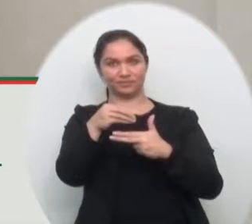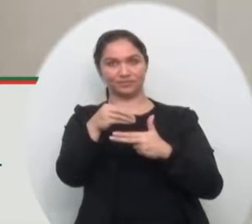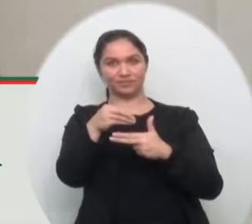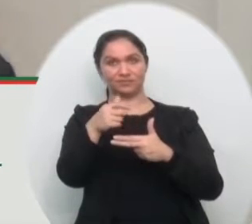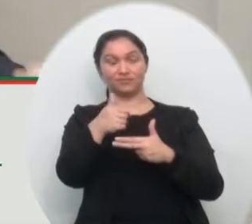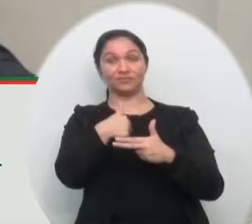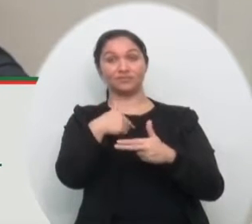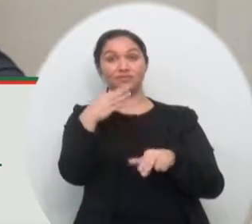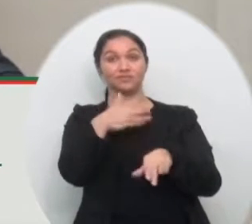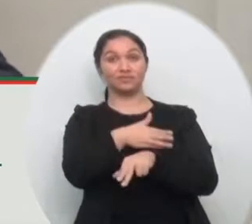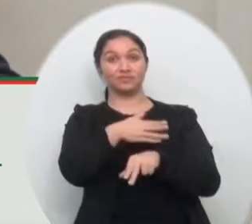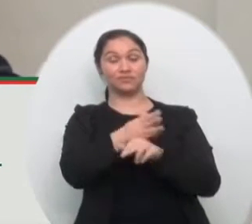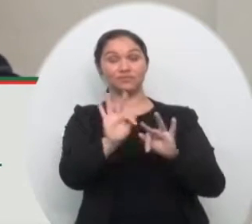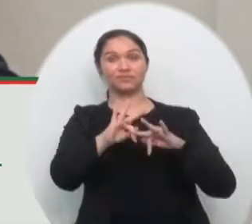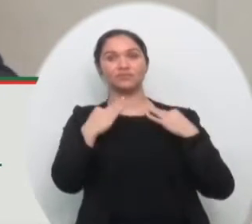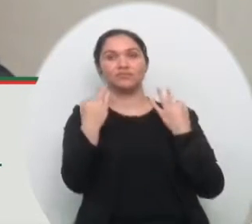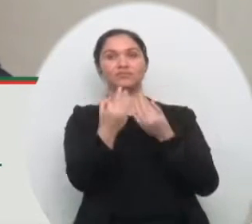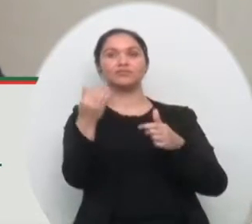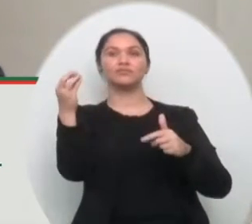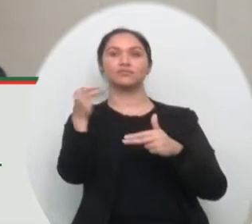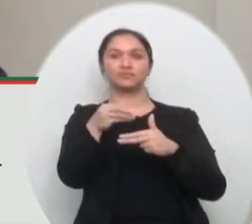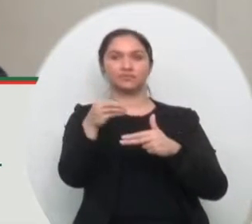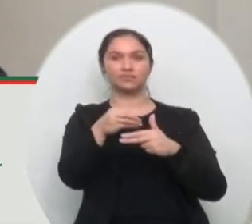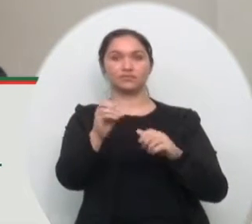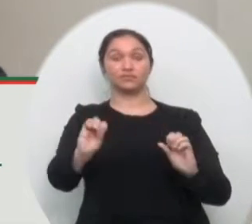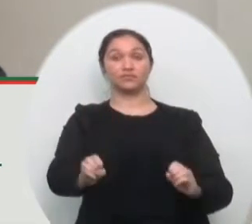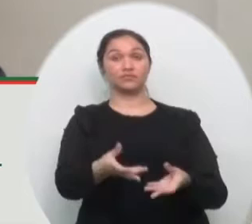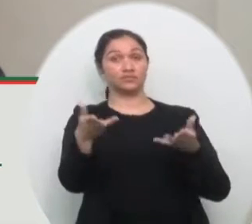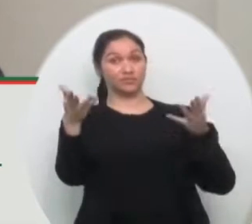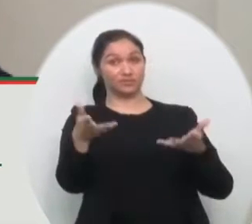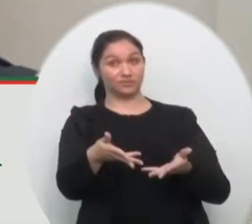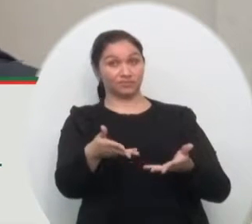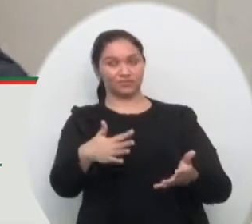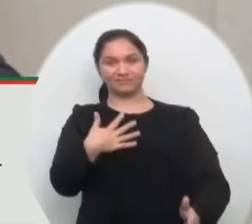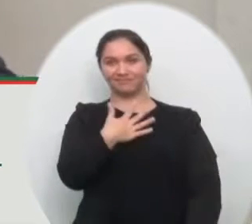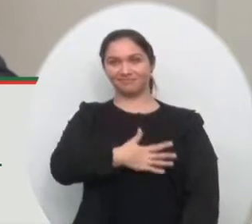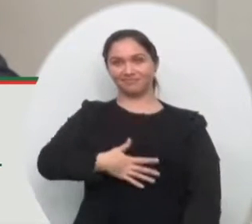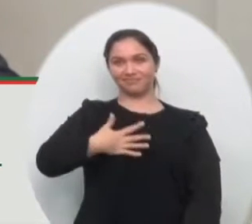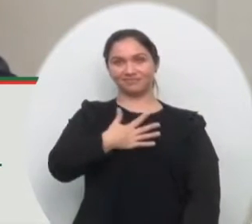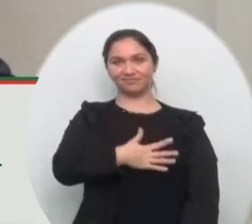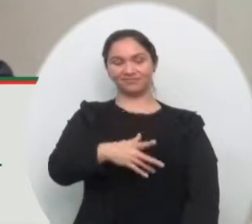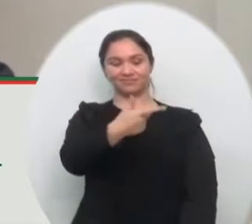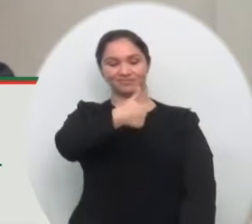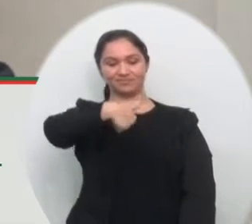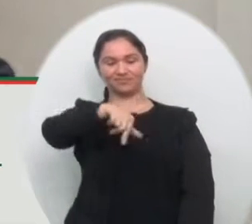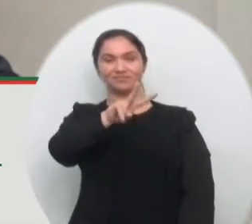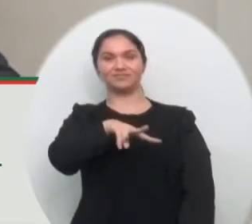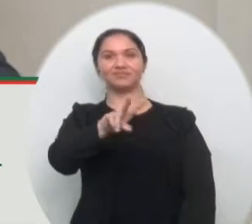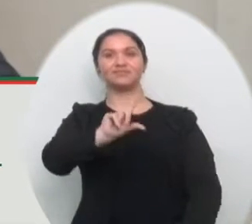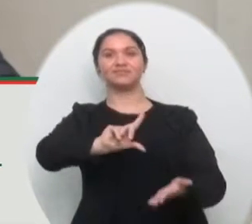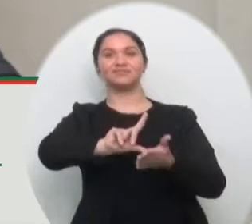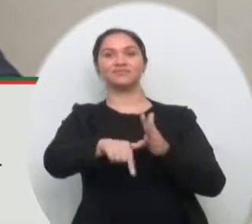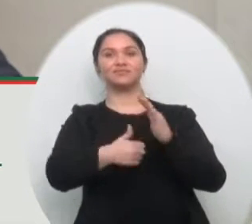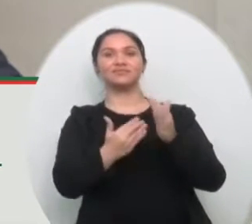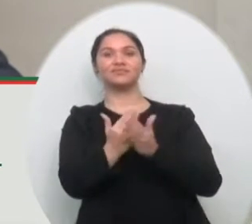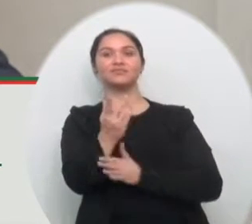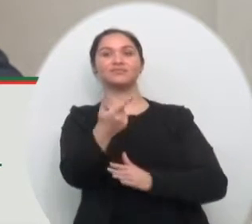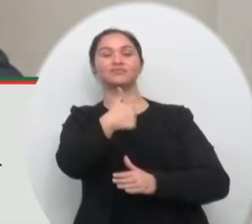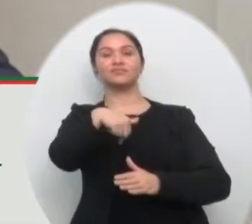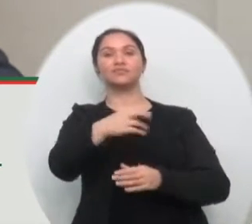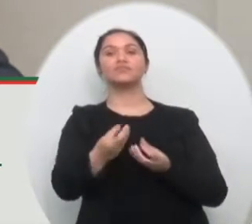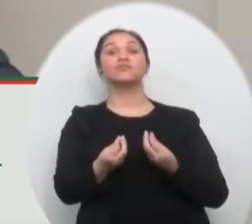Unesc. Então, com grande satisfação, que nós, nessa noite, uma vez aprovado esse requerimento de moção, vamos lhe entregar,